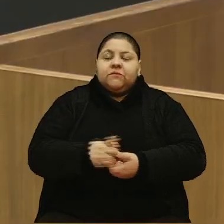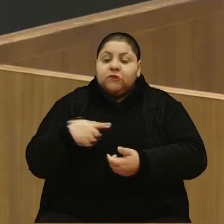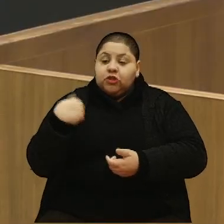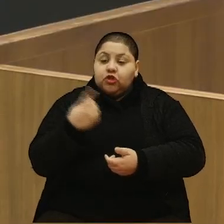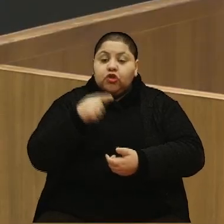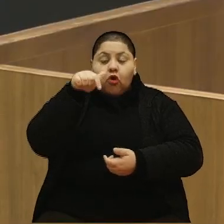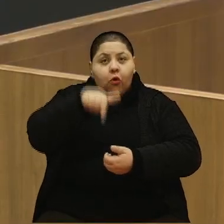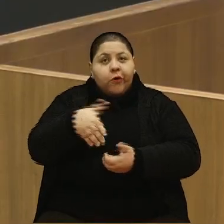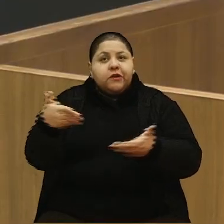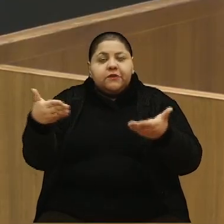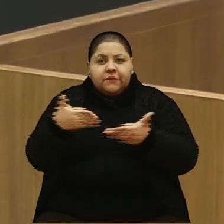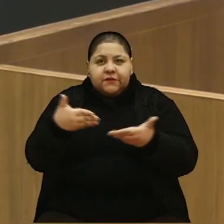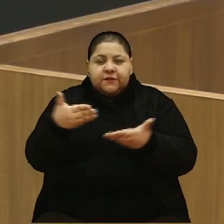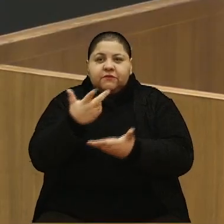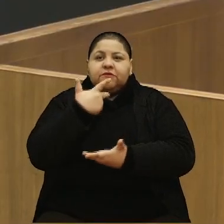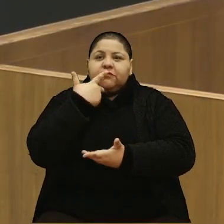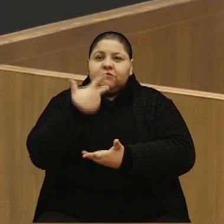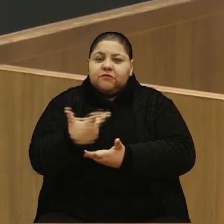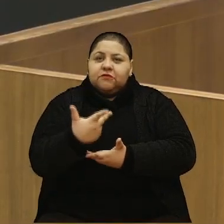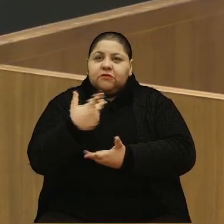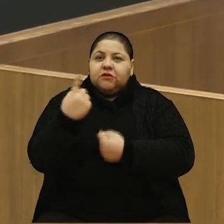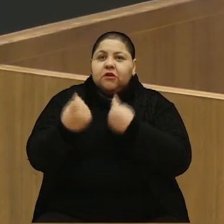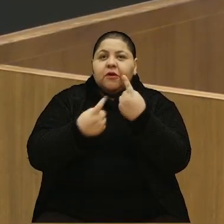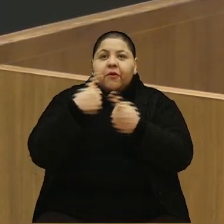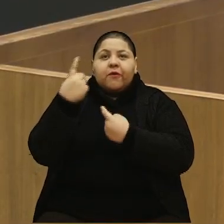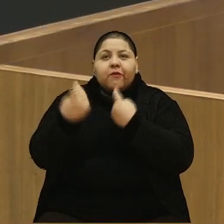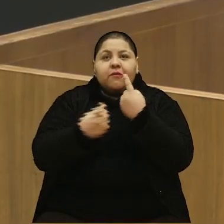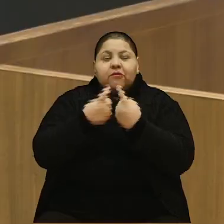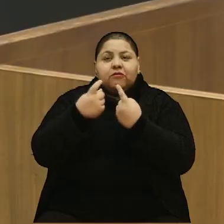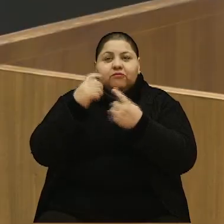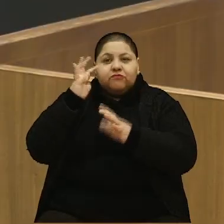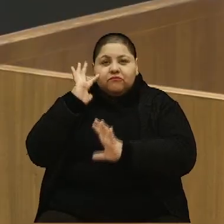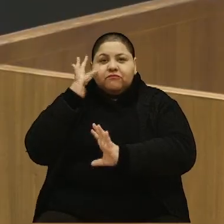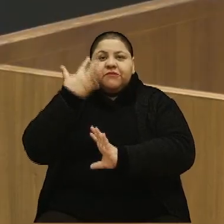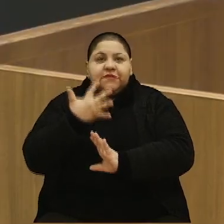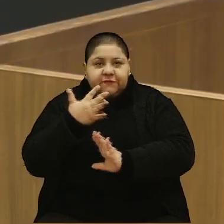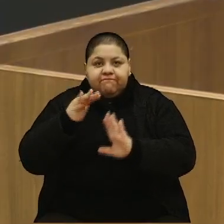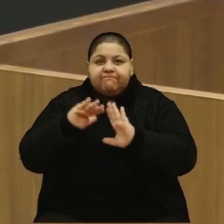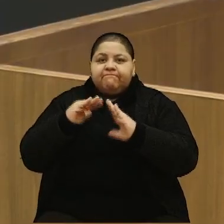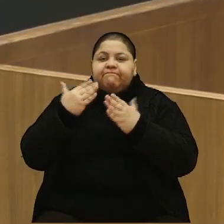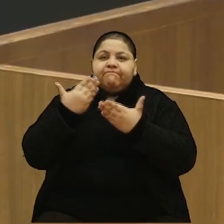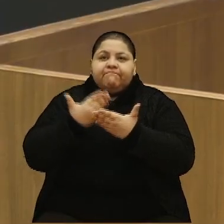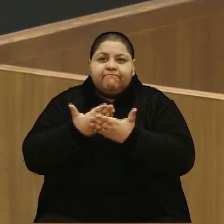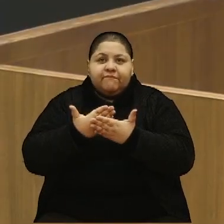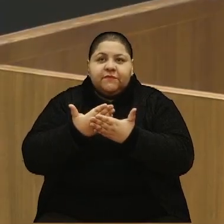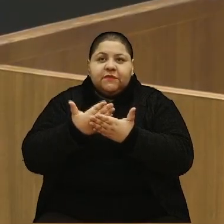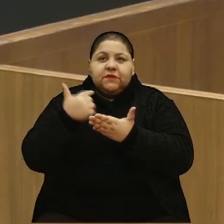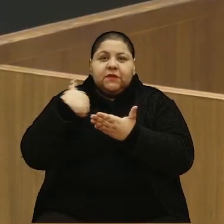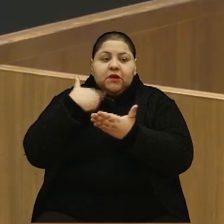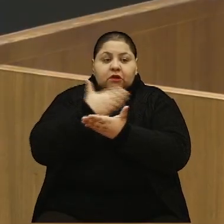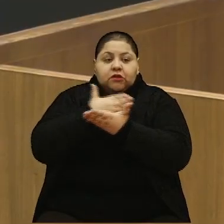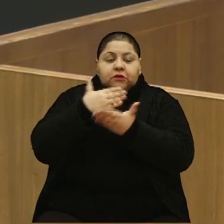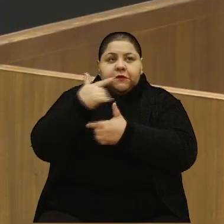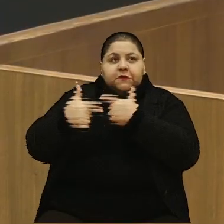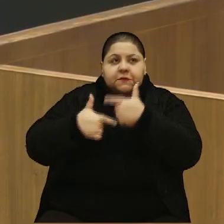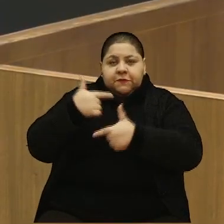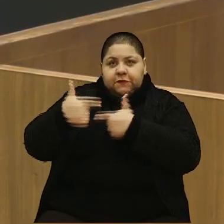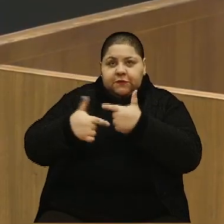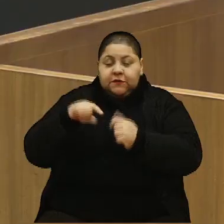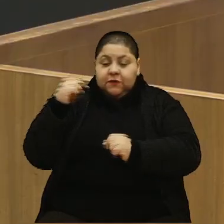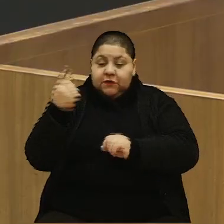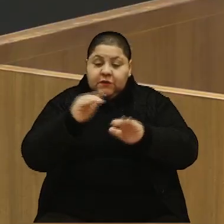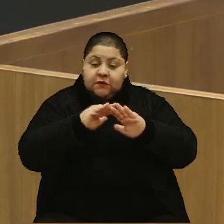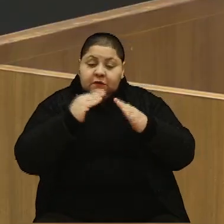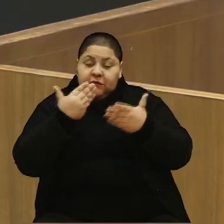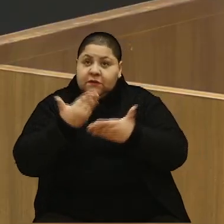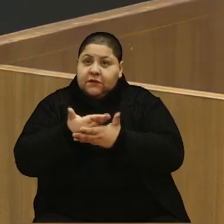viemos hoje, então, falar de algumas situações que estamos passando em nossa escola desde quando assumimos. A nossa escola